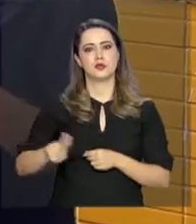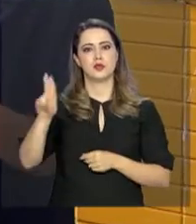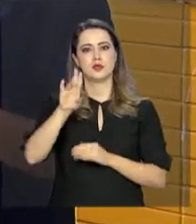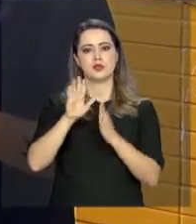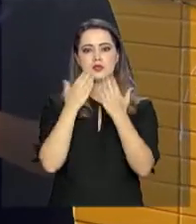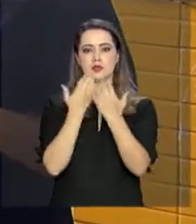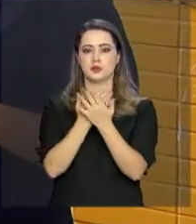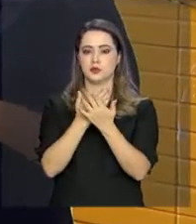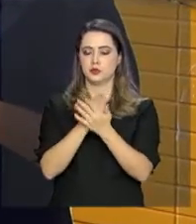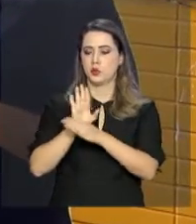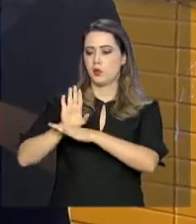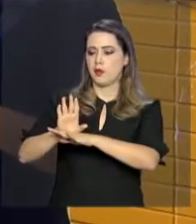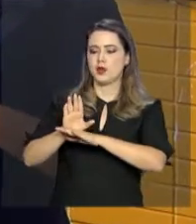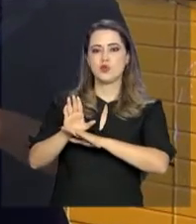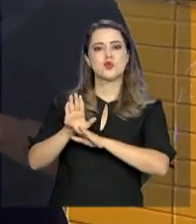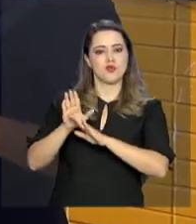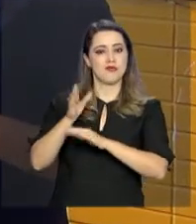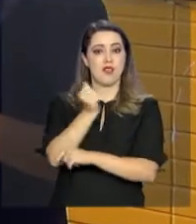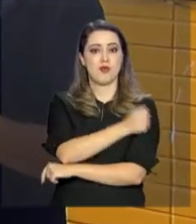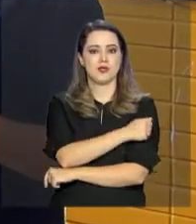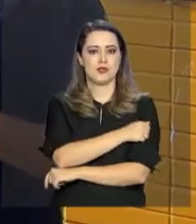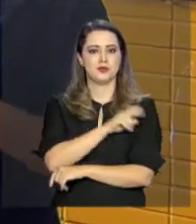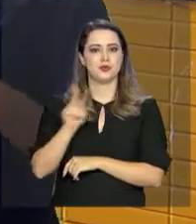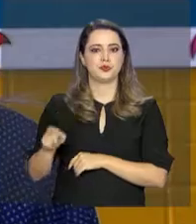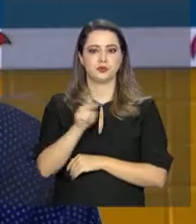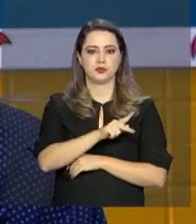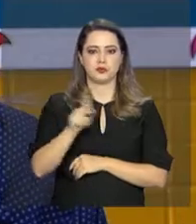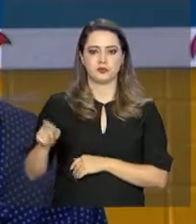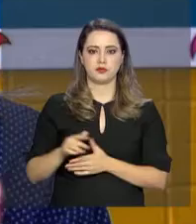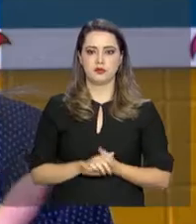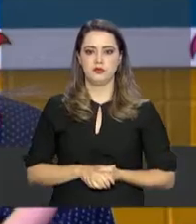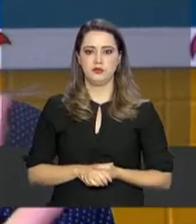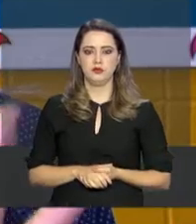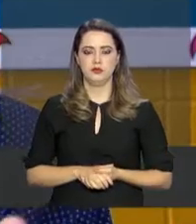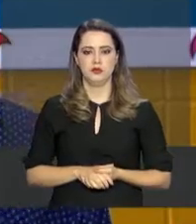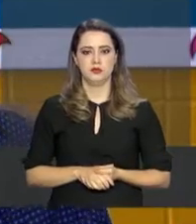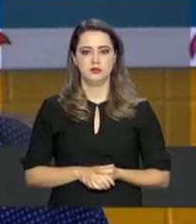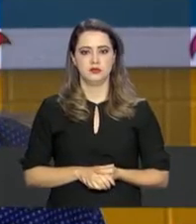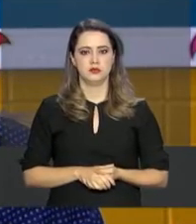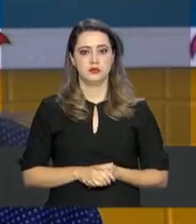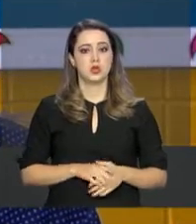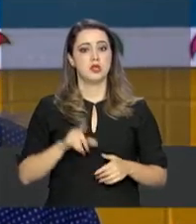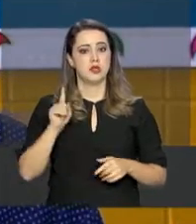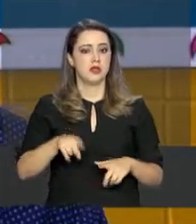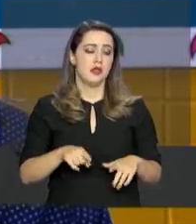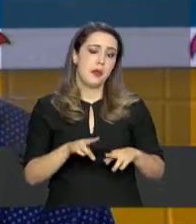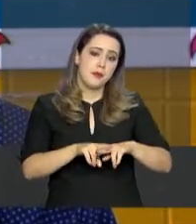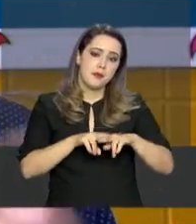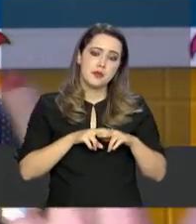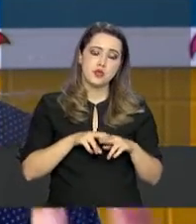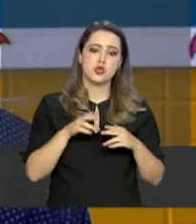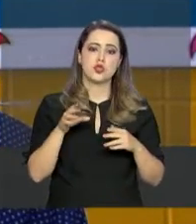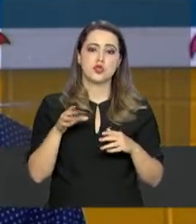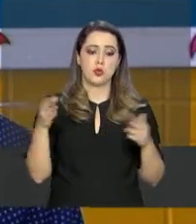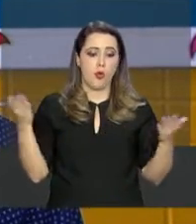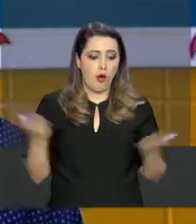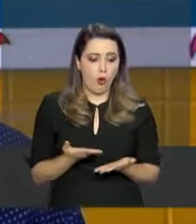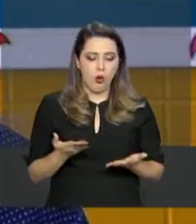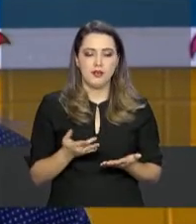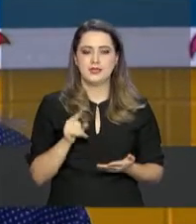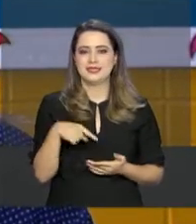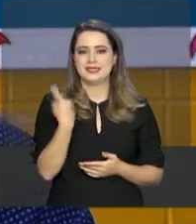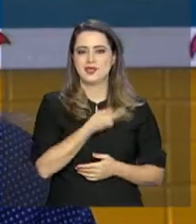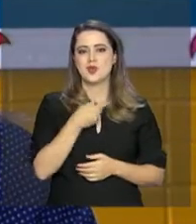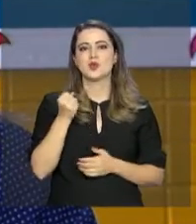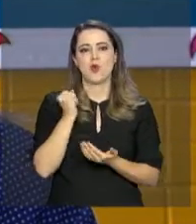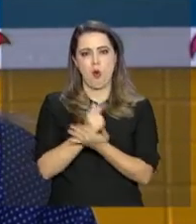escola em benefício dos alunos e professores são demandas imediatas né então nós colocamos os ventiladores